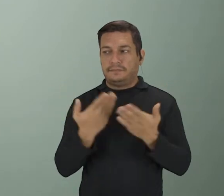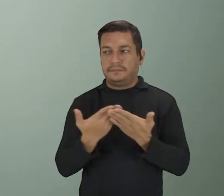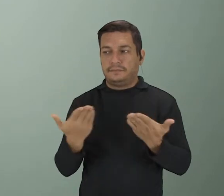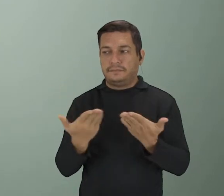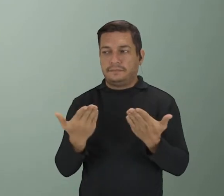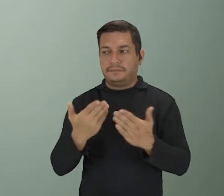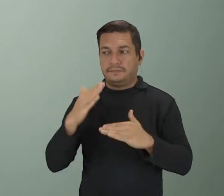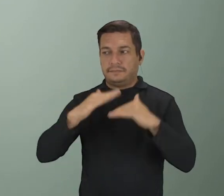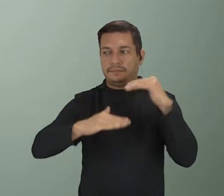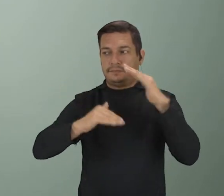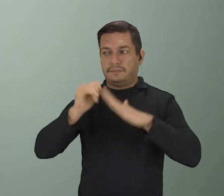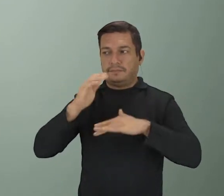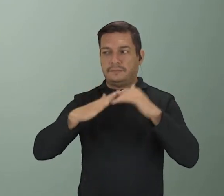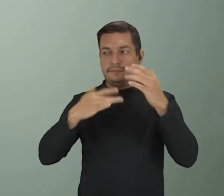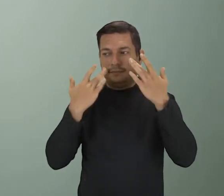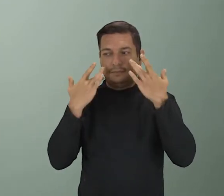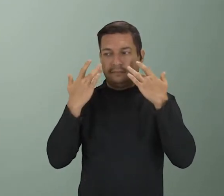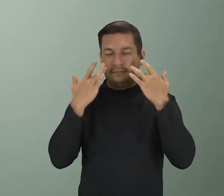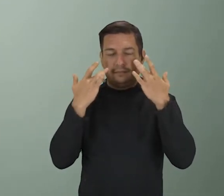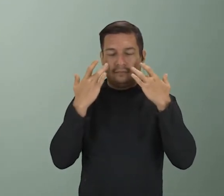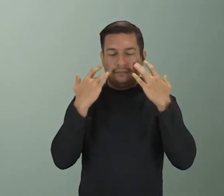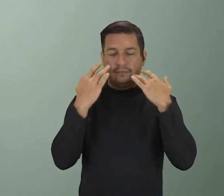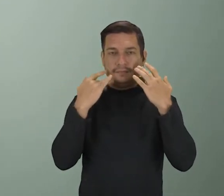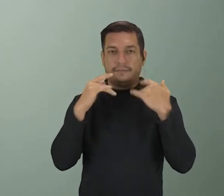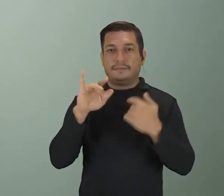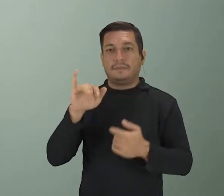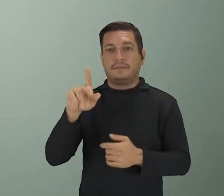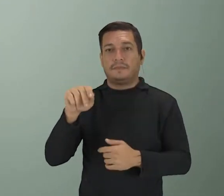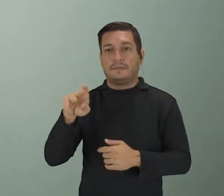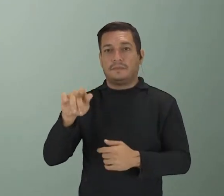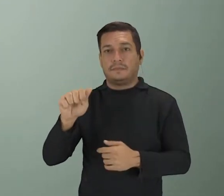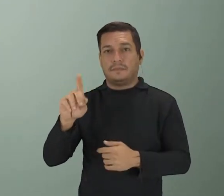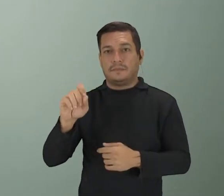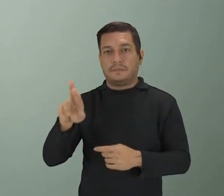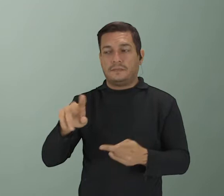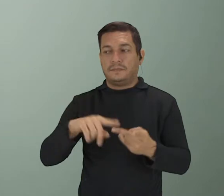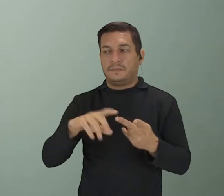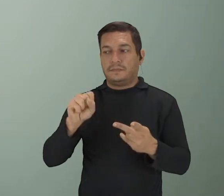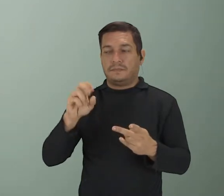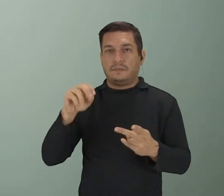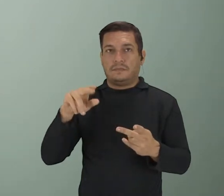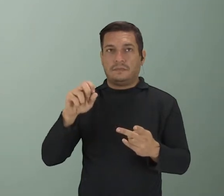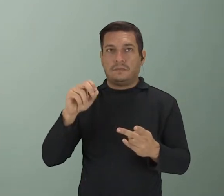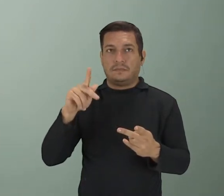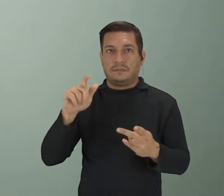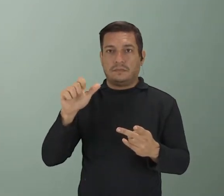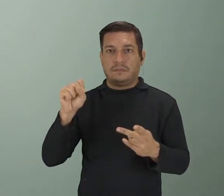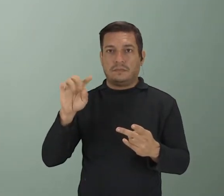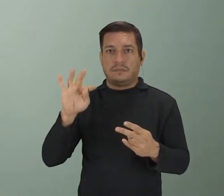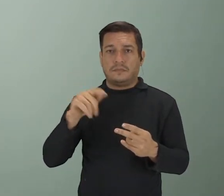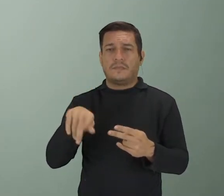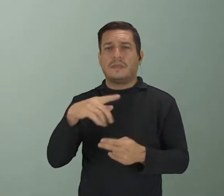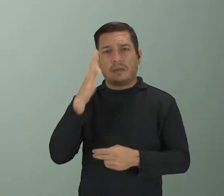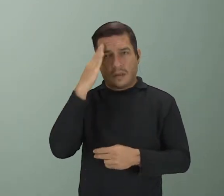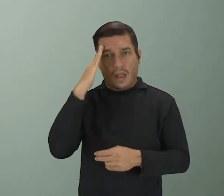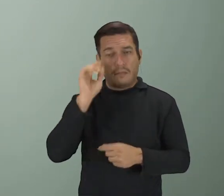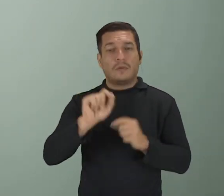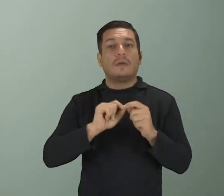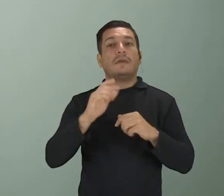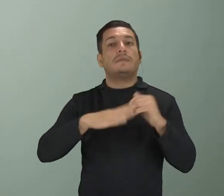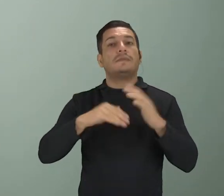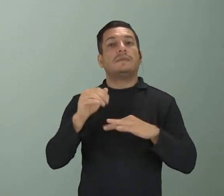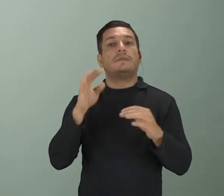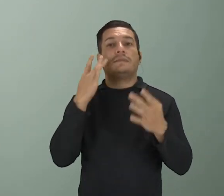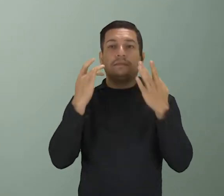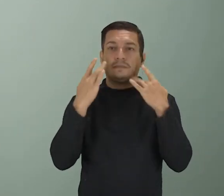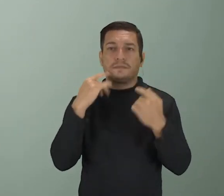é Profissionais do Teatro, Iluminador e Sonoplasta. Você sabe quais são os profissionais do